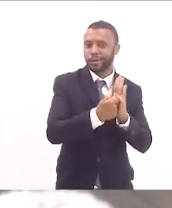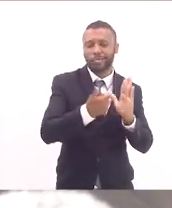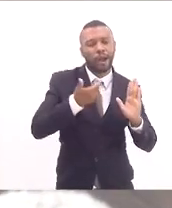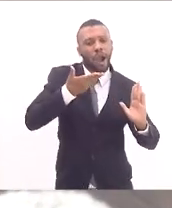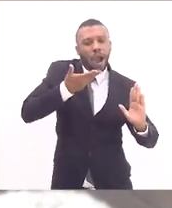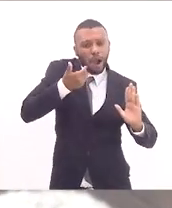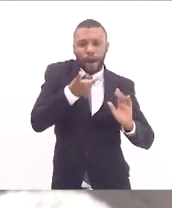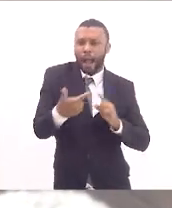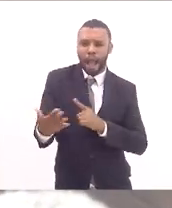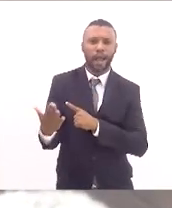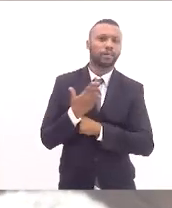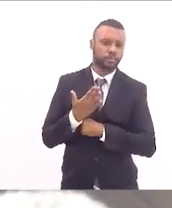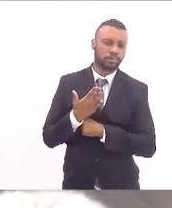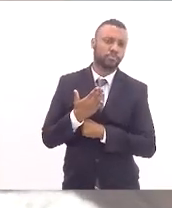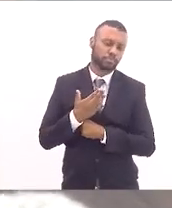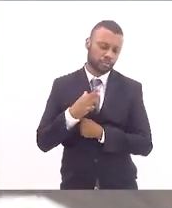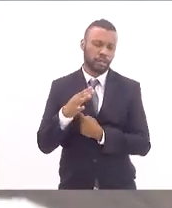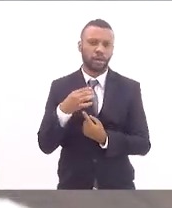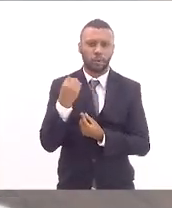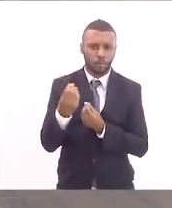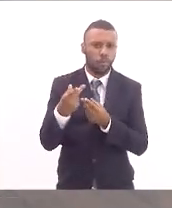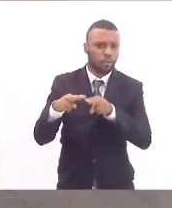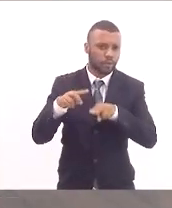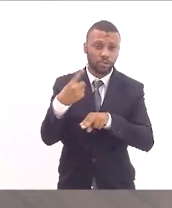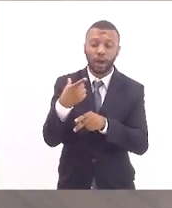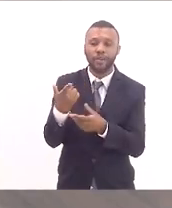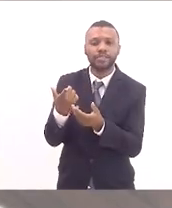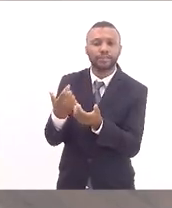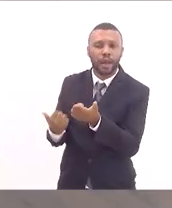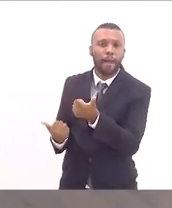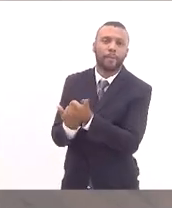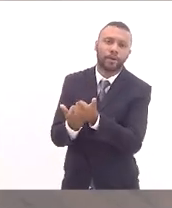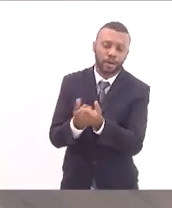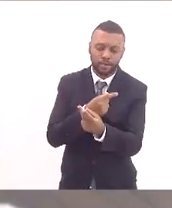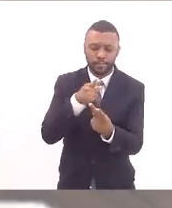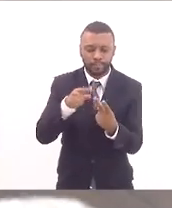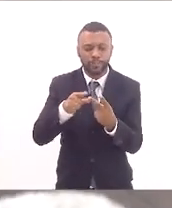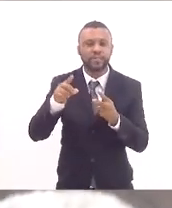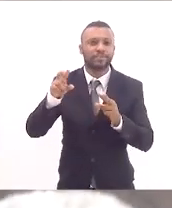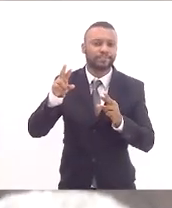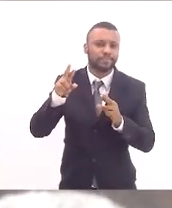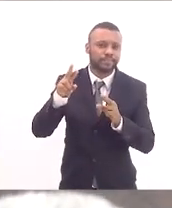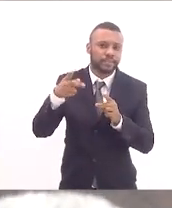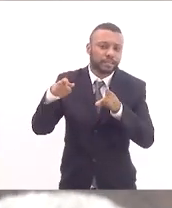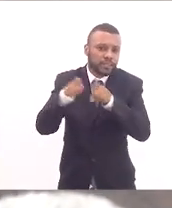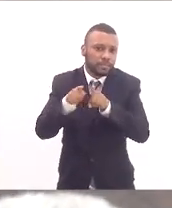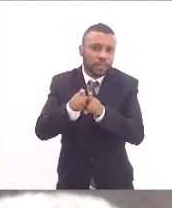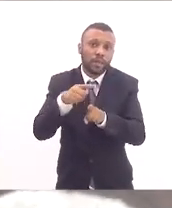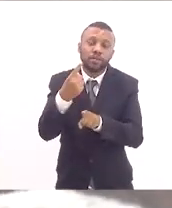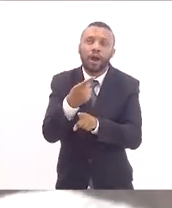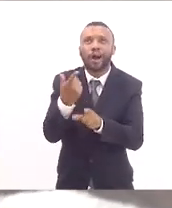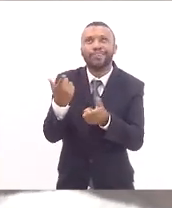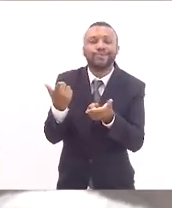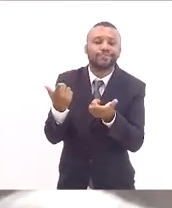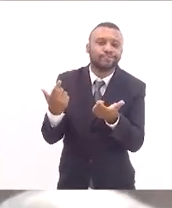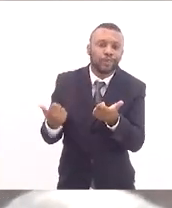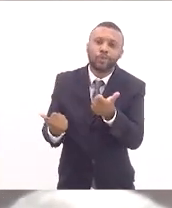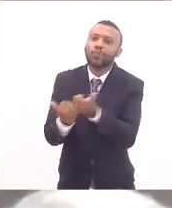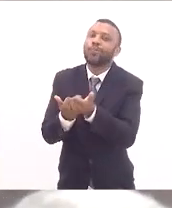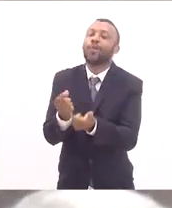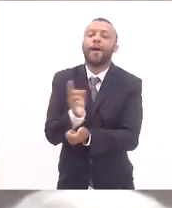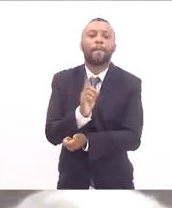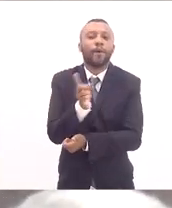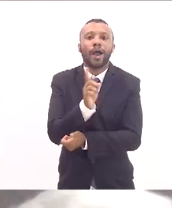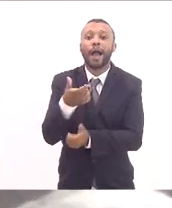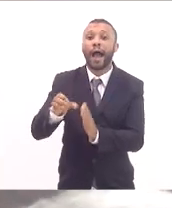projeto razão pela qual nós acolhemos de modo distinto Nós deixamos acolher as demais